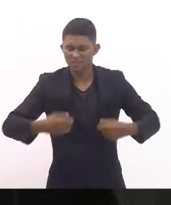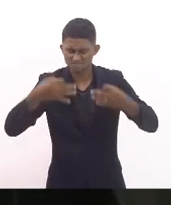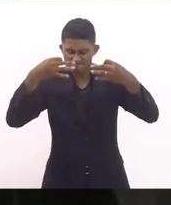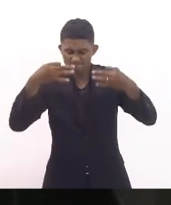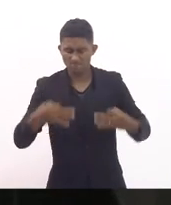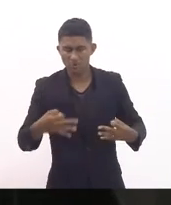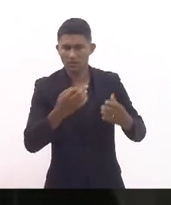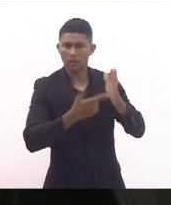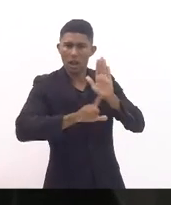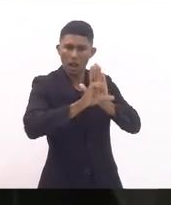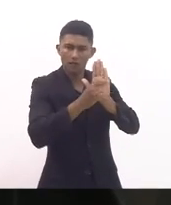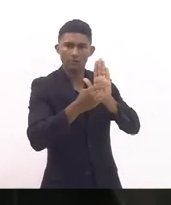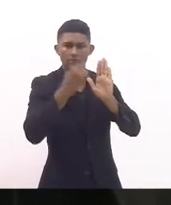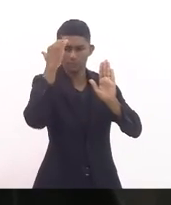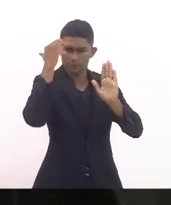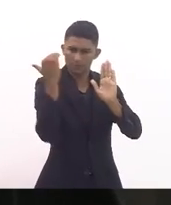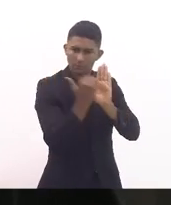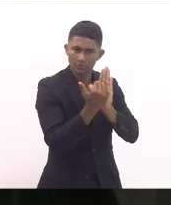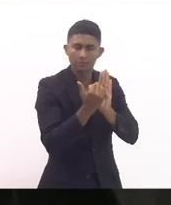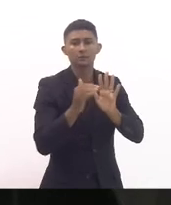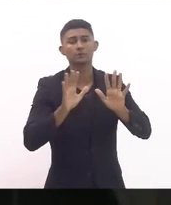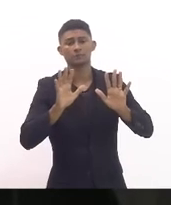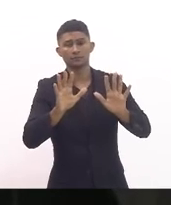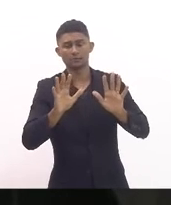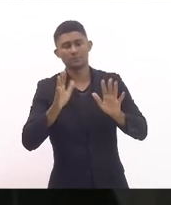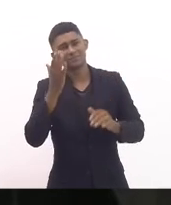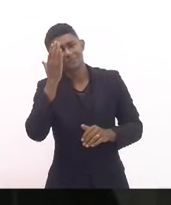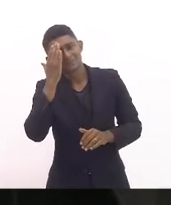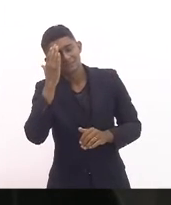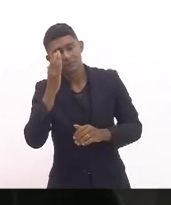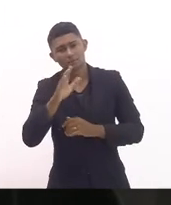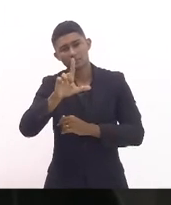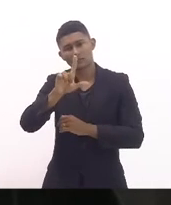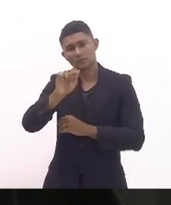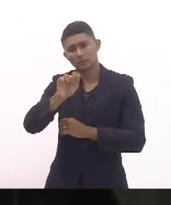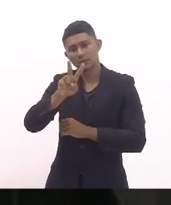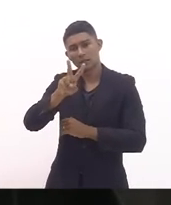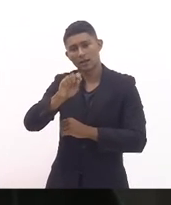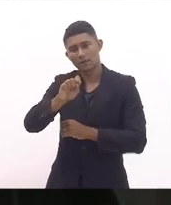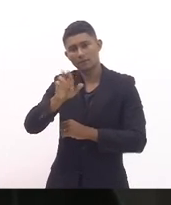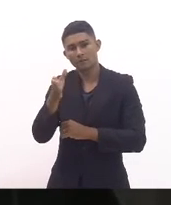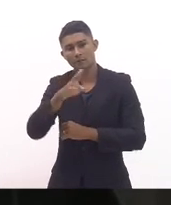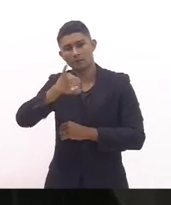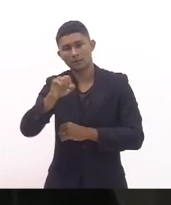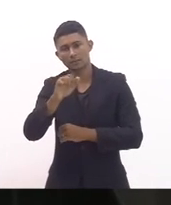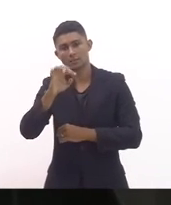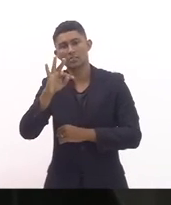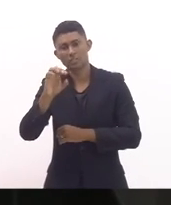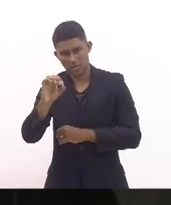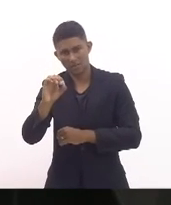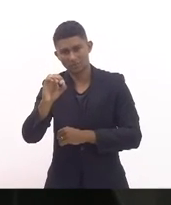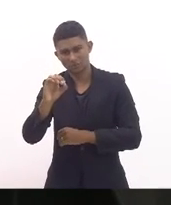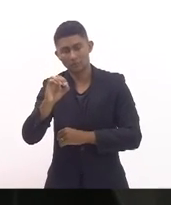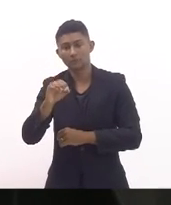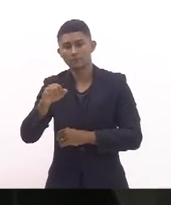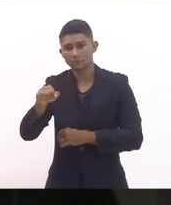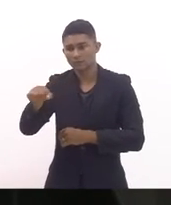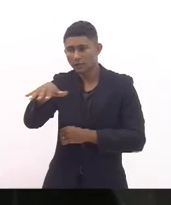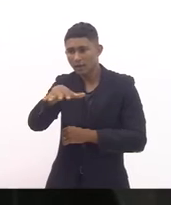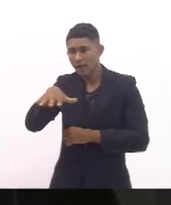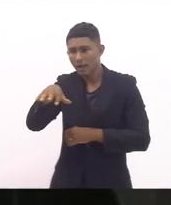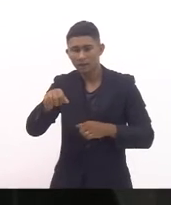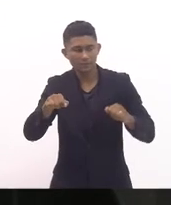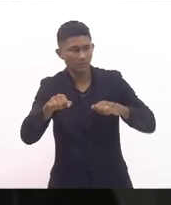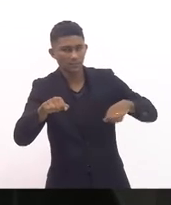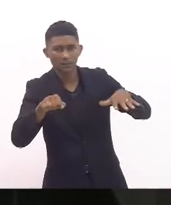forma da Lei evidentemente é entretanto no potência de operação lava-jato né o vários setores da economia